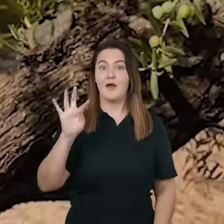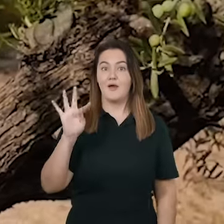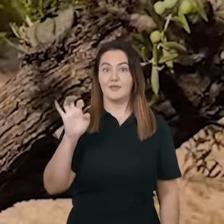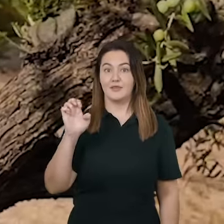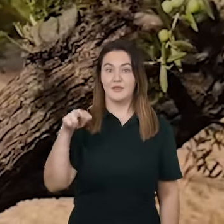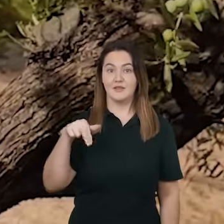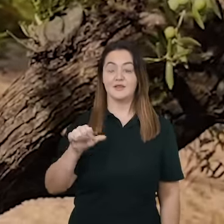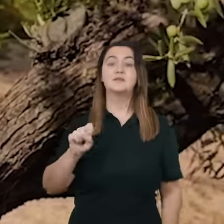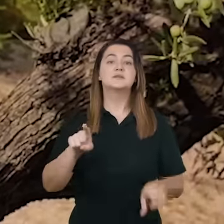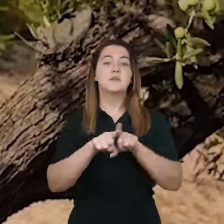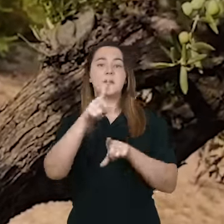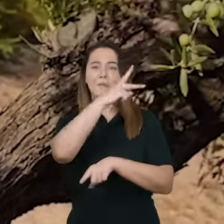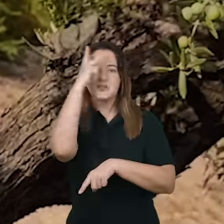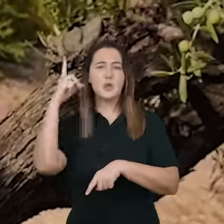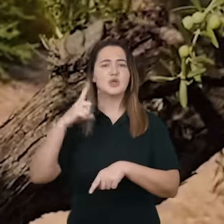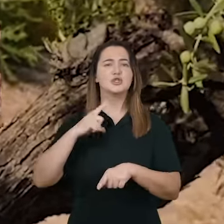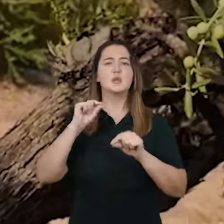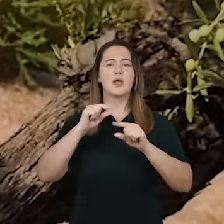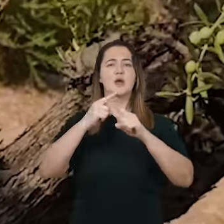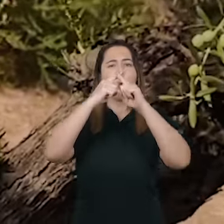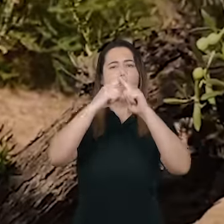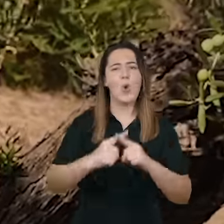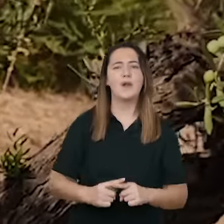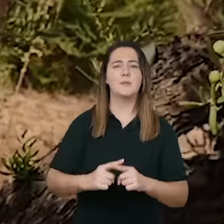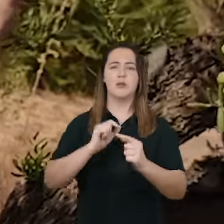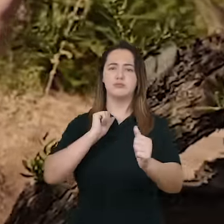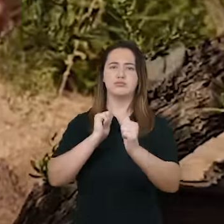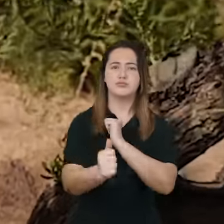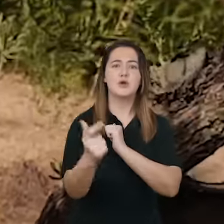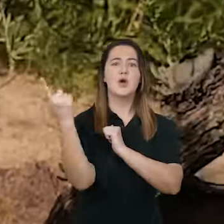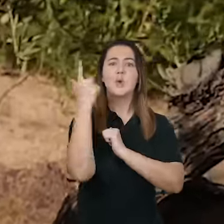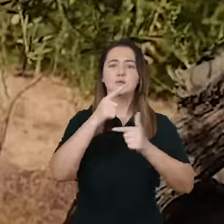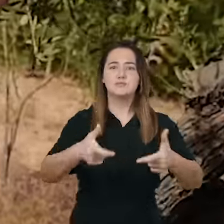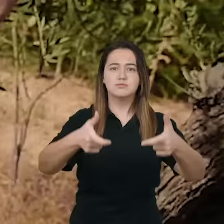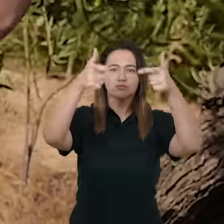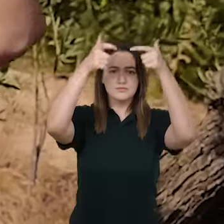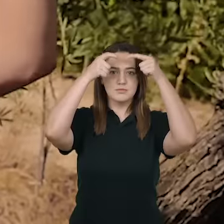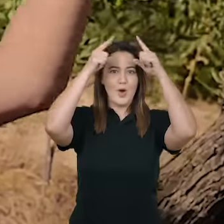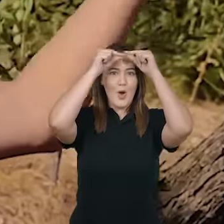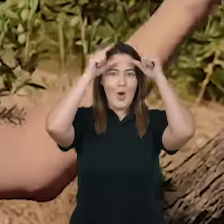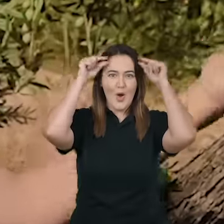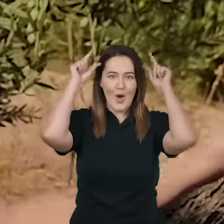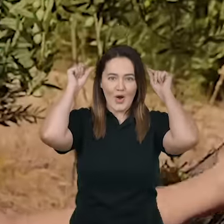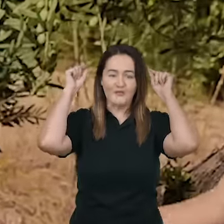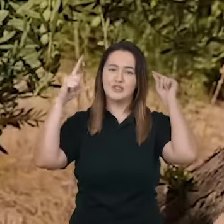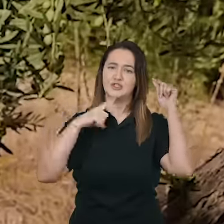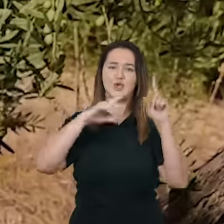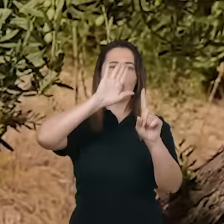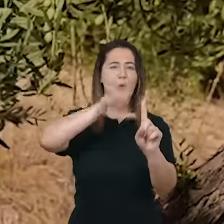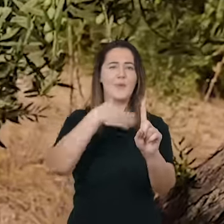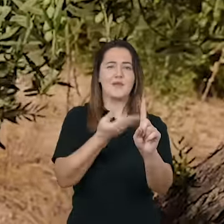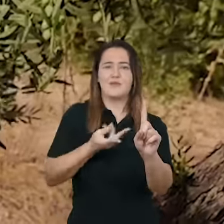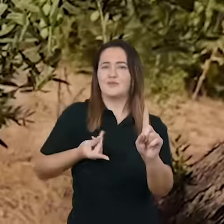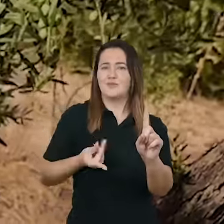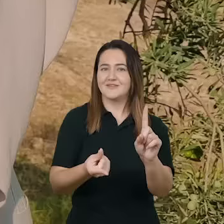gloriosa para quem participava das Olimpíadas e recebia uma coroa de oliva e eram homenageados para sempre.